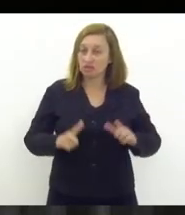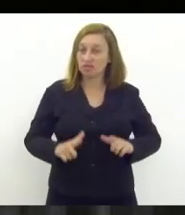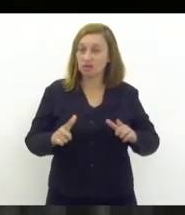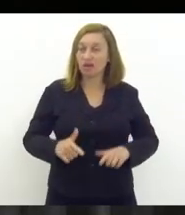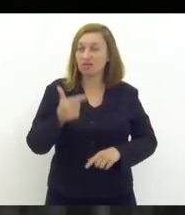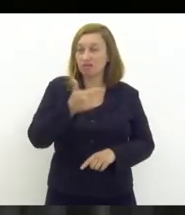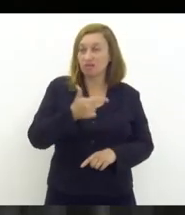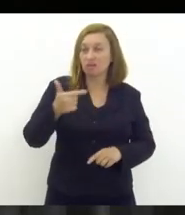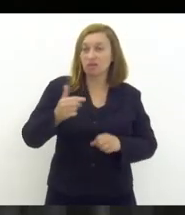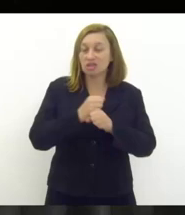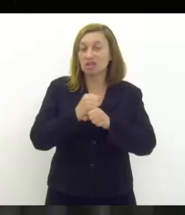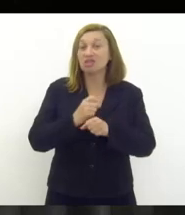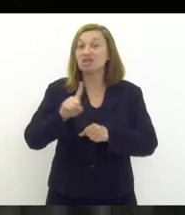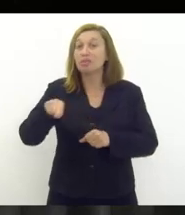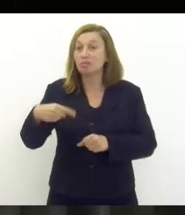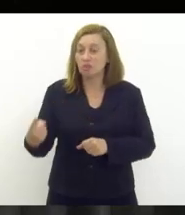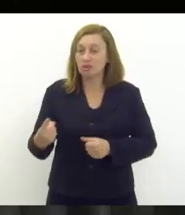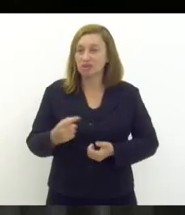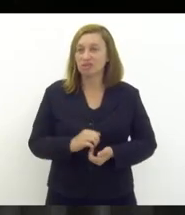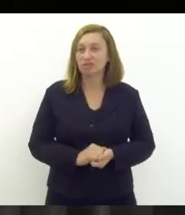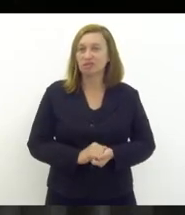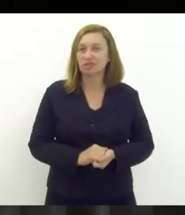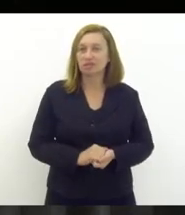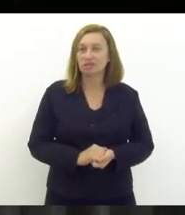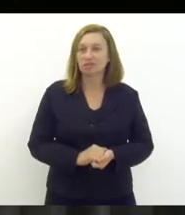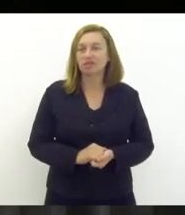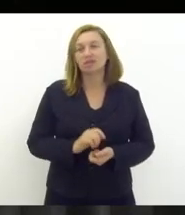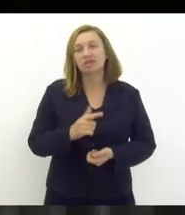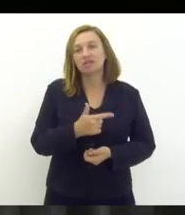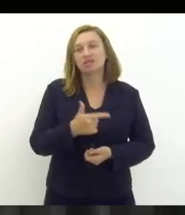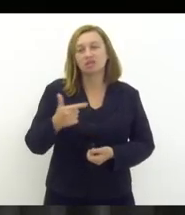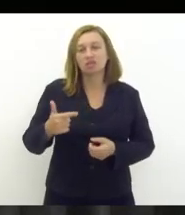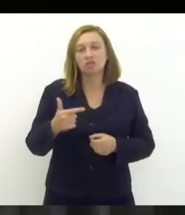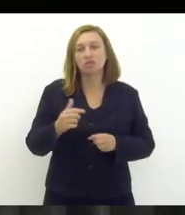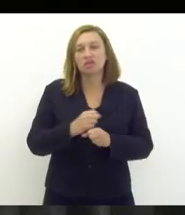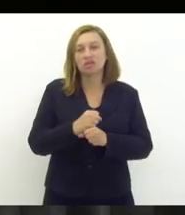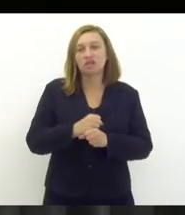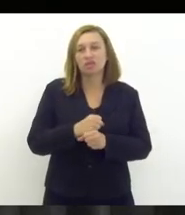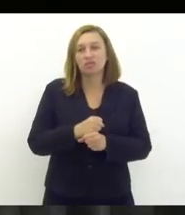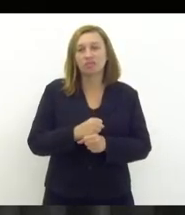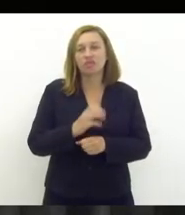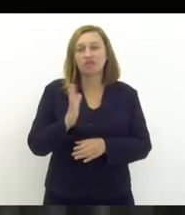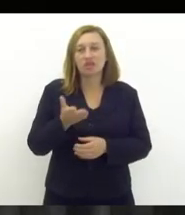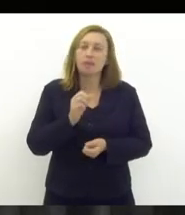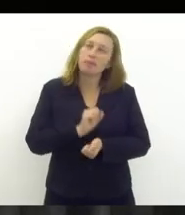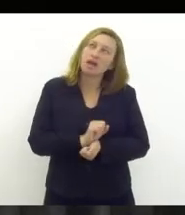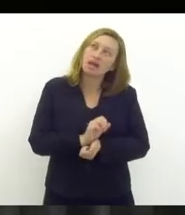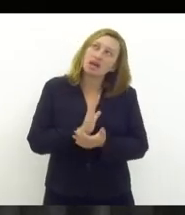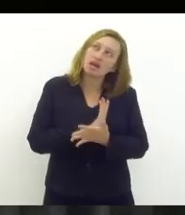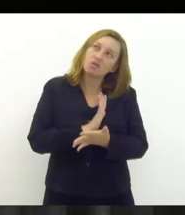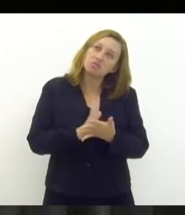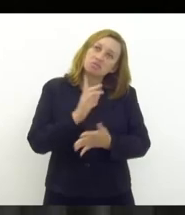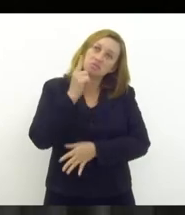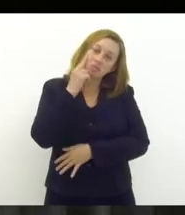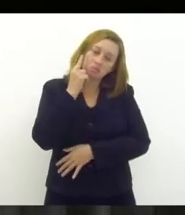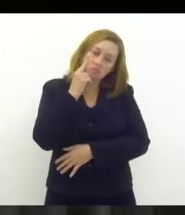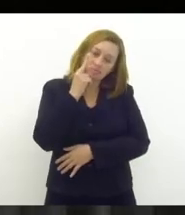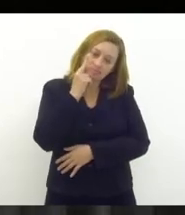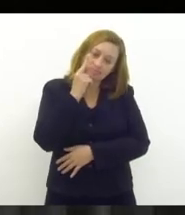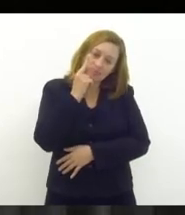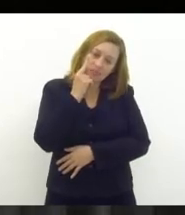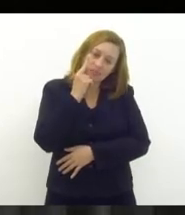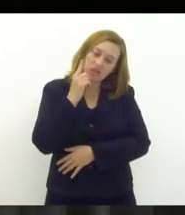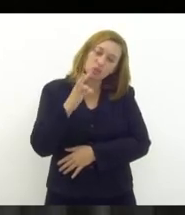depois e nesses 22 anos eu já parei algumas vezes para analisar